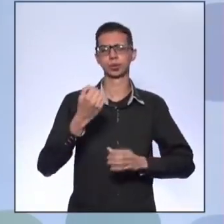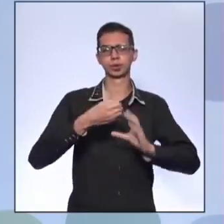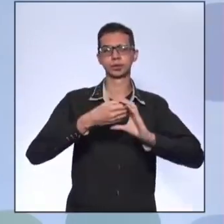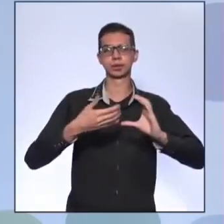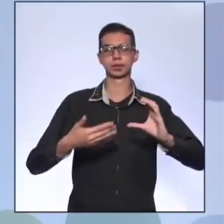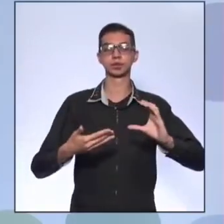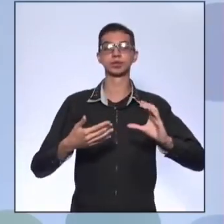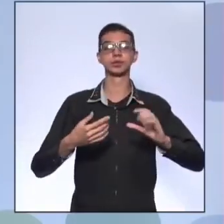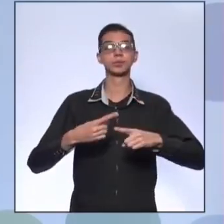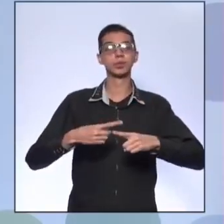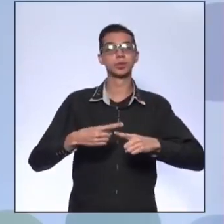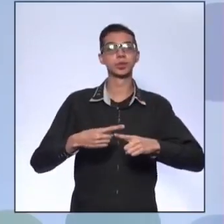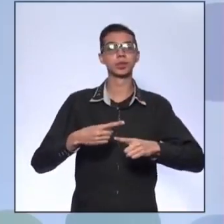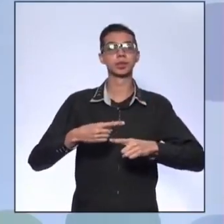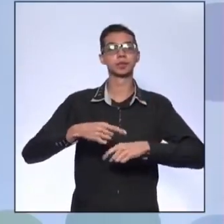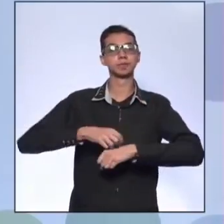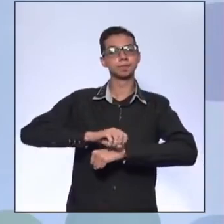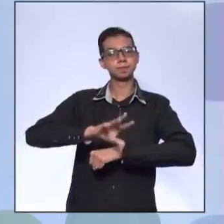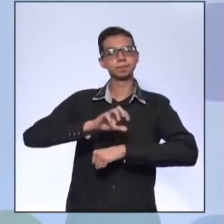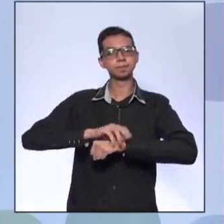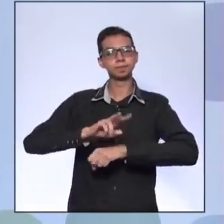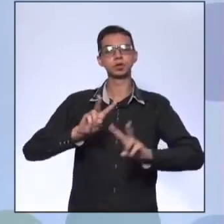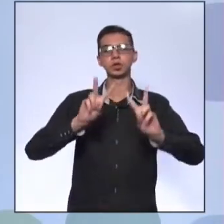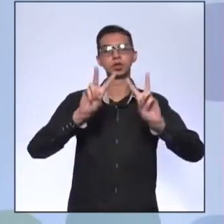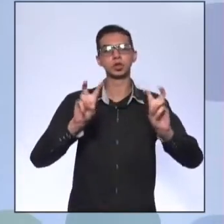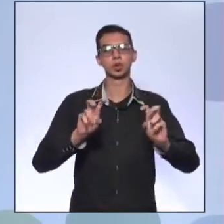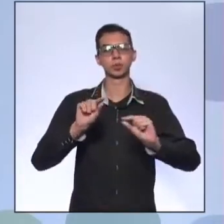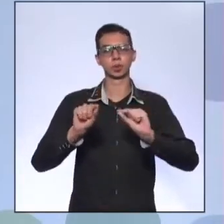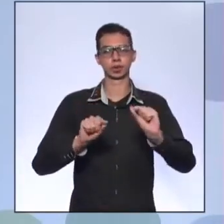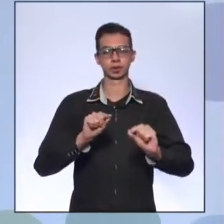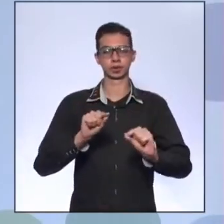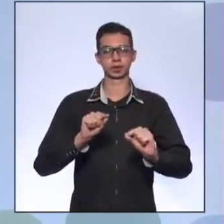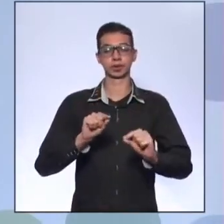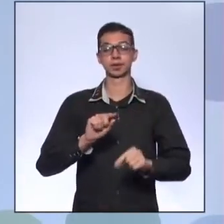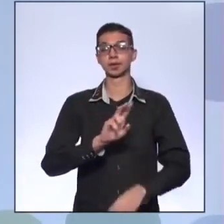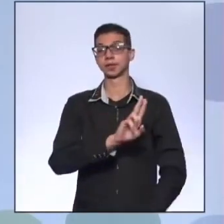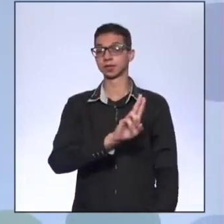aí, que a gente cita das chamadas instalações, tá?